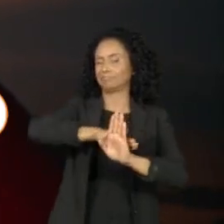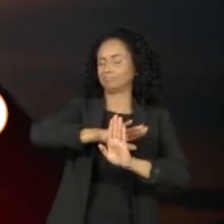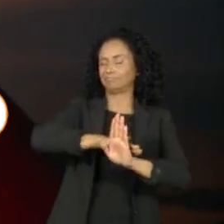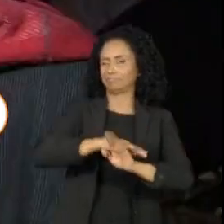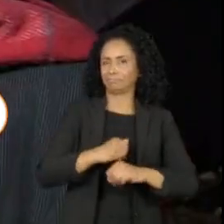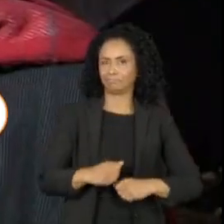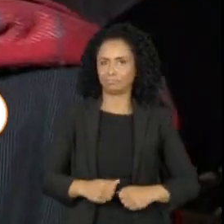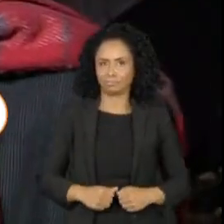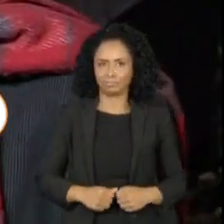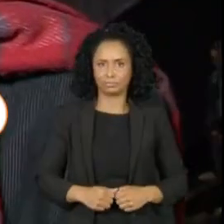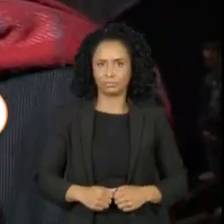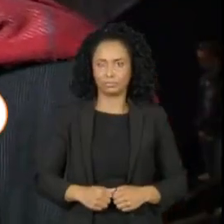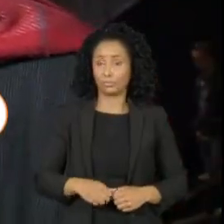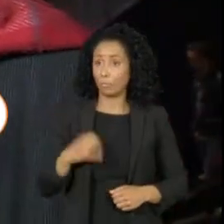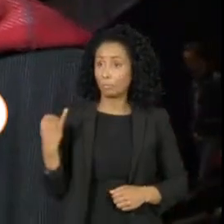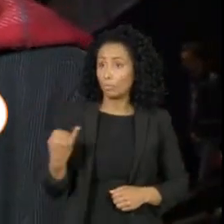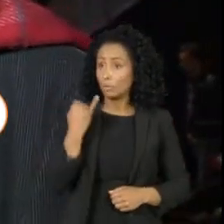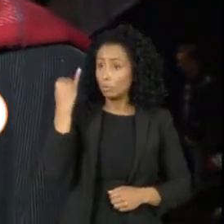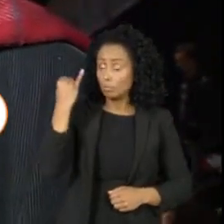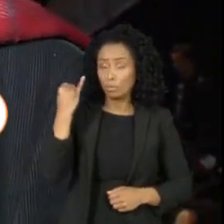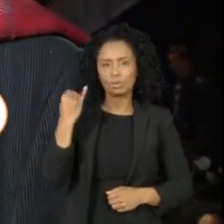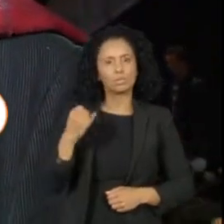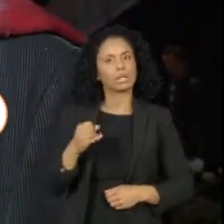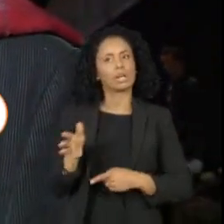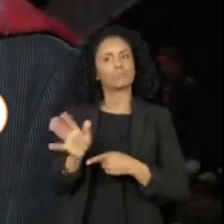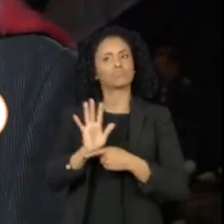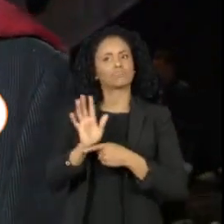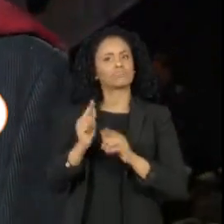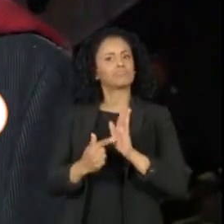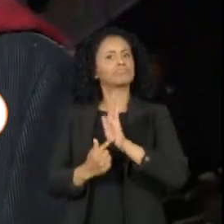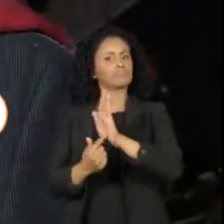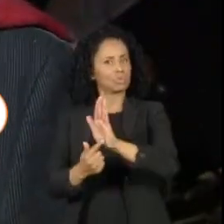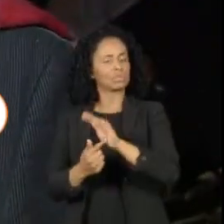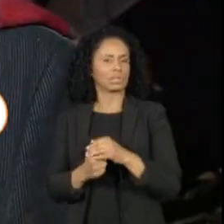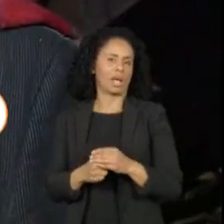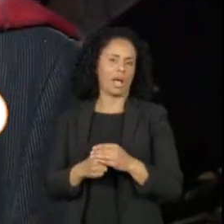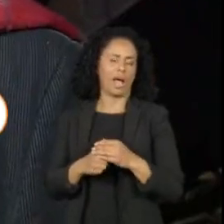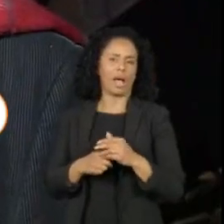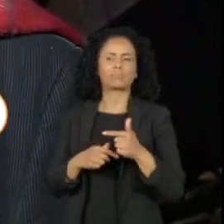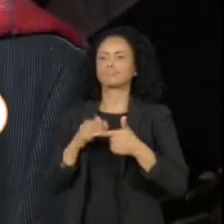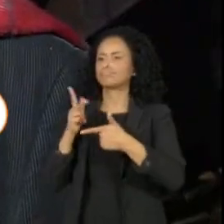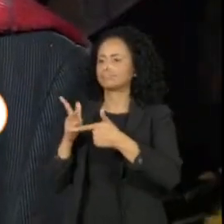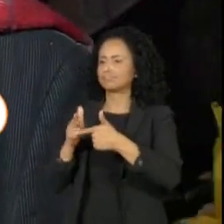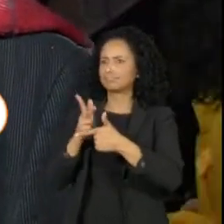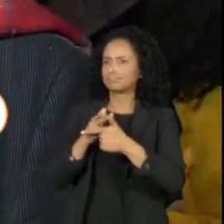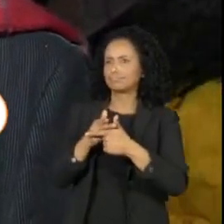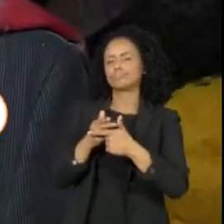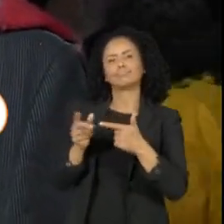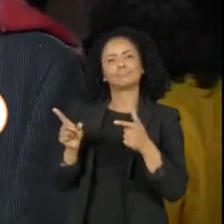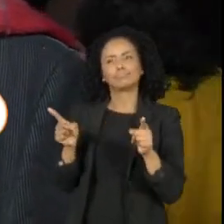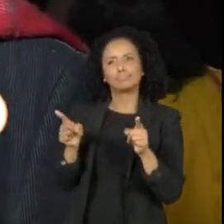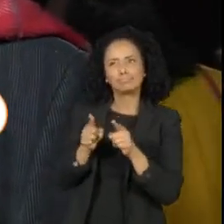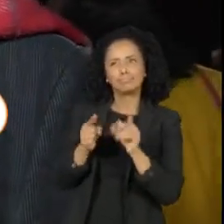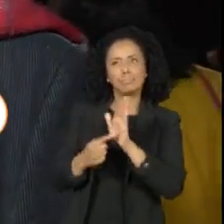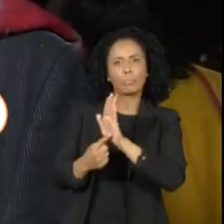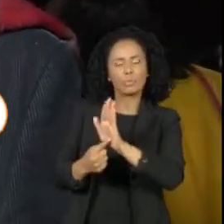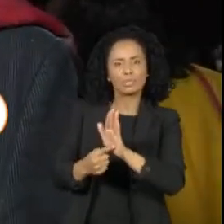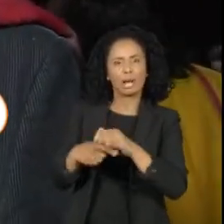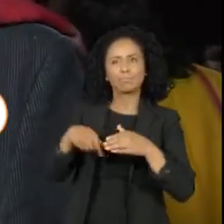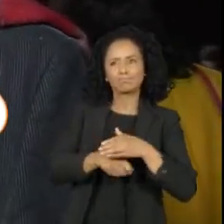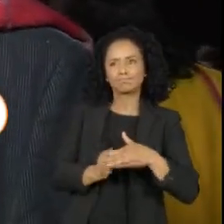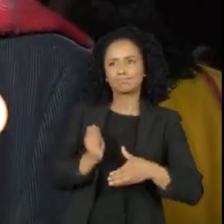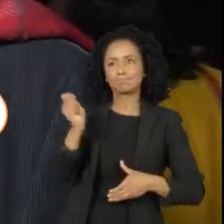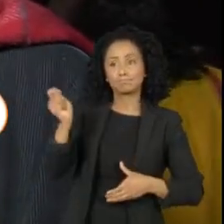a possibilidade dessa pré-estreia, dessa premiere, porque nós estamos discutindo o bicentenário da independência numa perspectiva